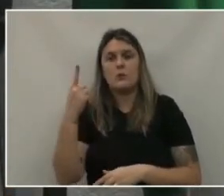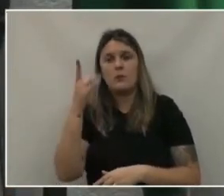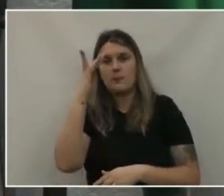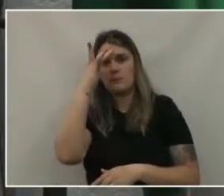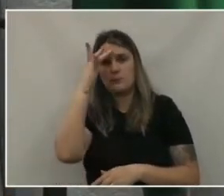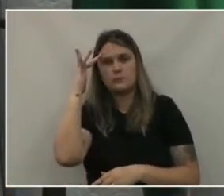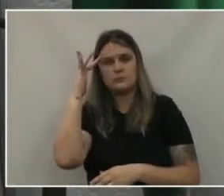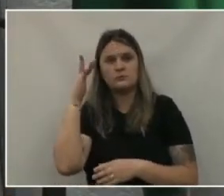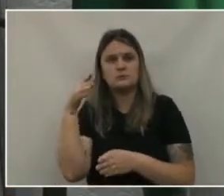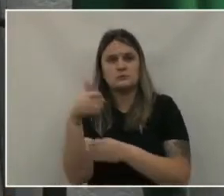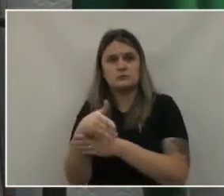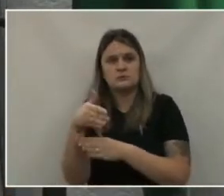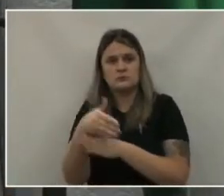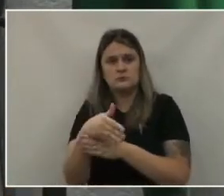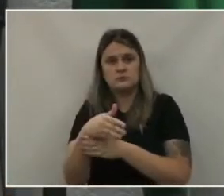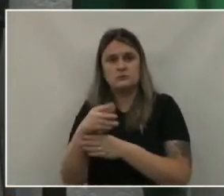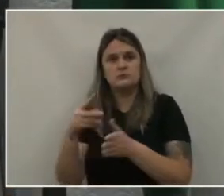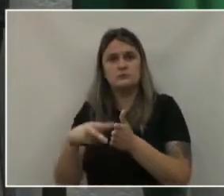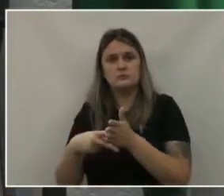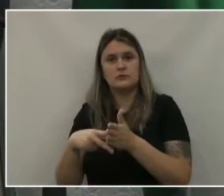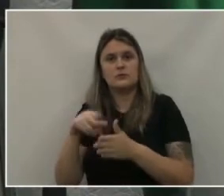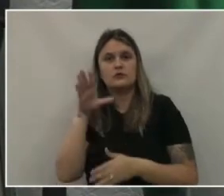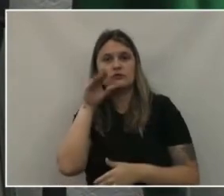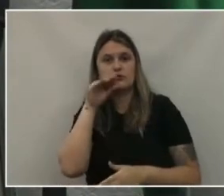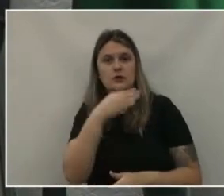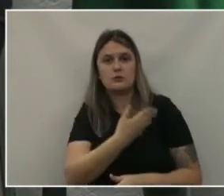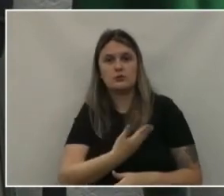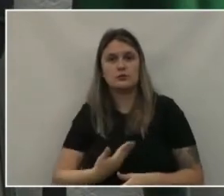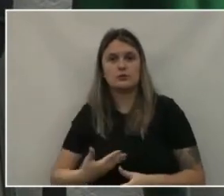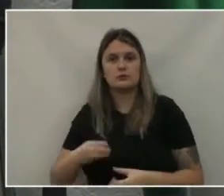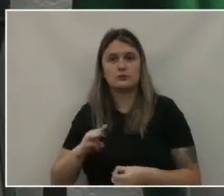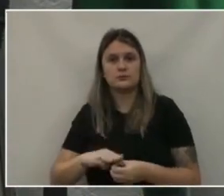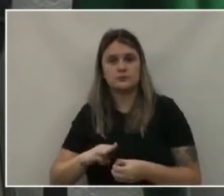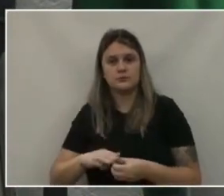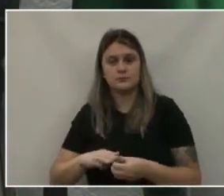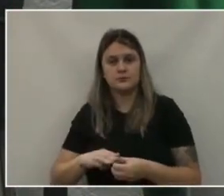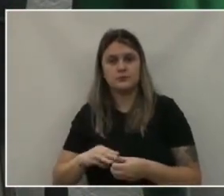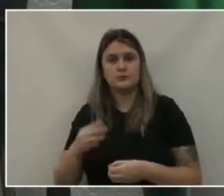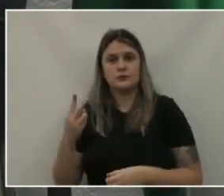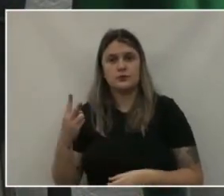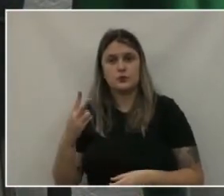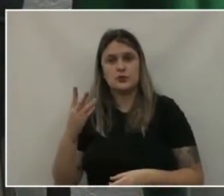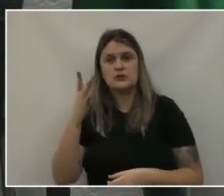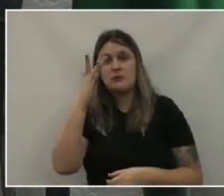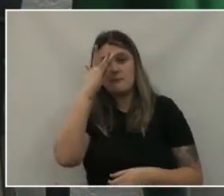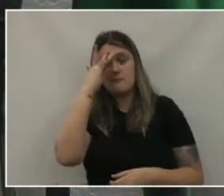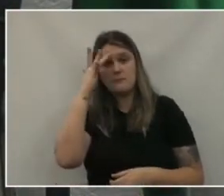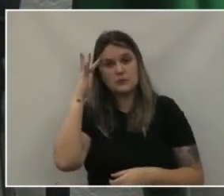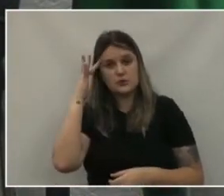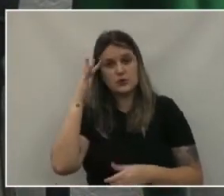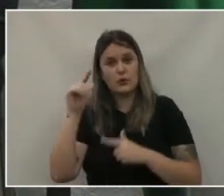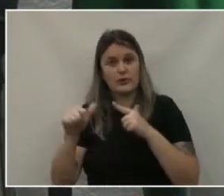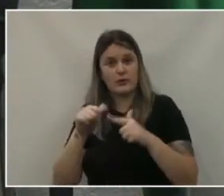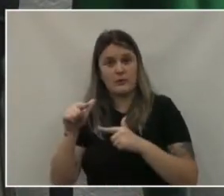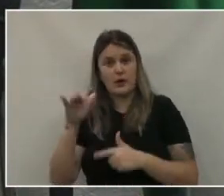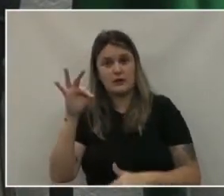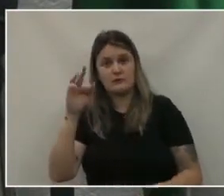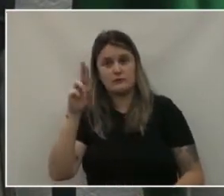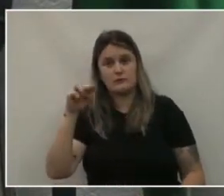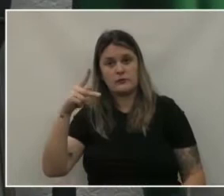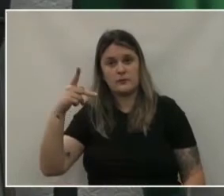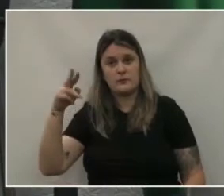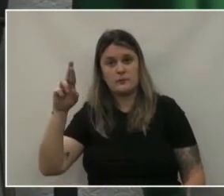um participante do Sindicato dos Funcionários Públicos Municipais e 2 representantes do FUNPREV. Então,